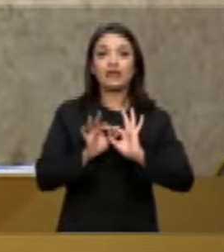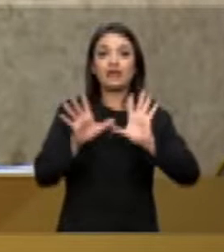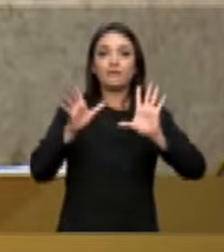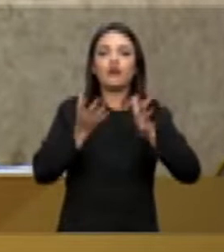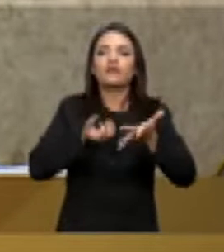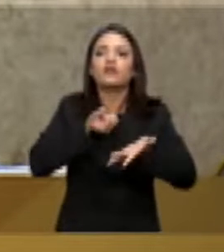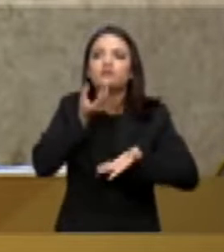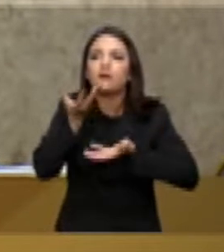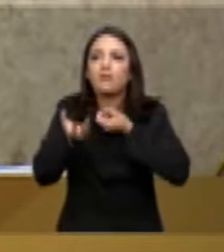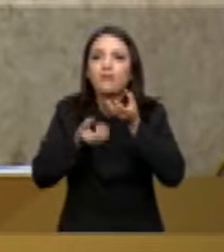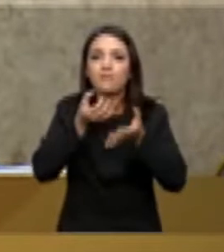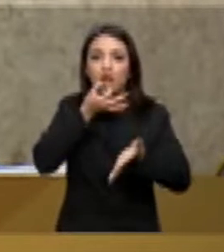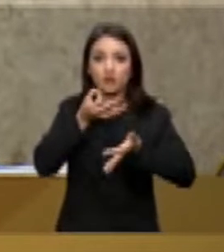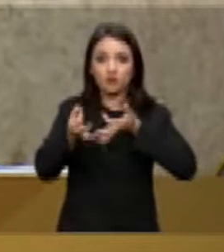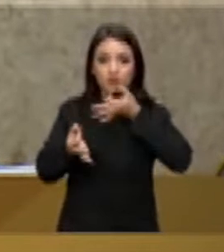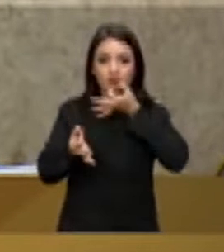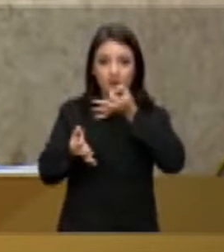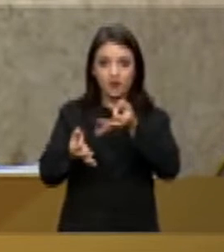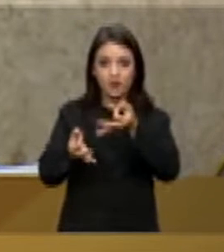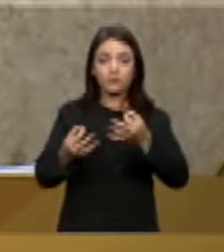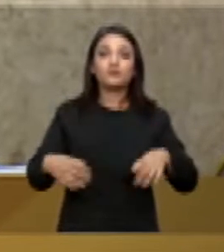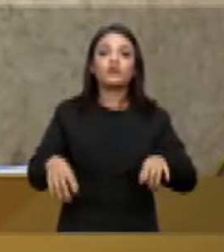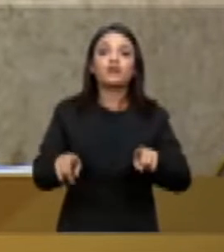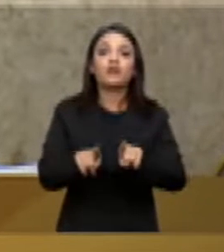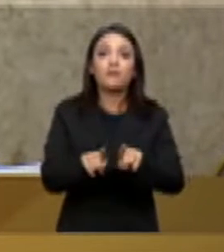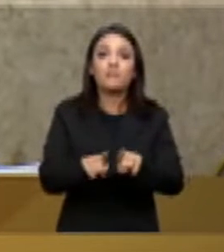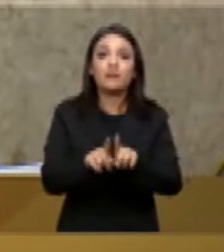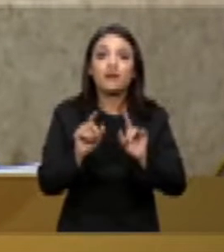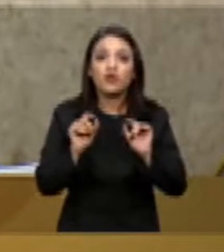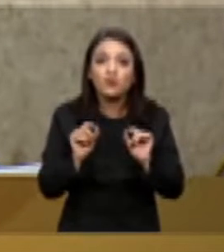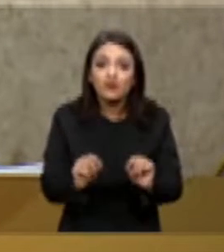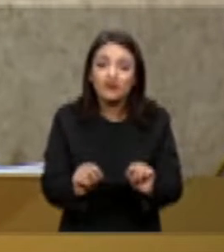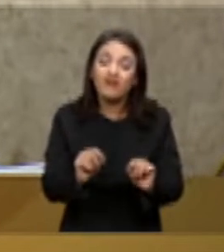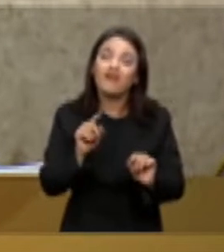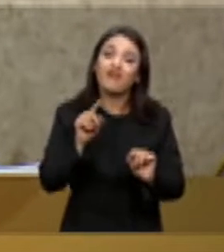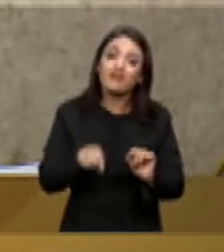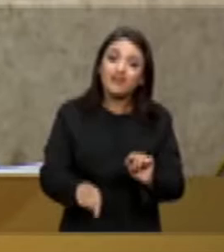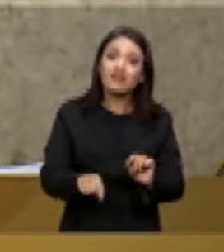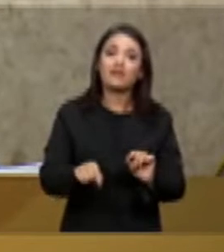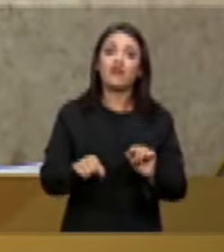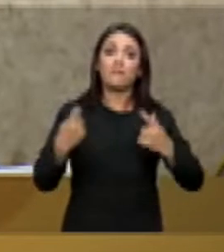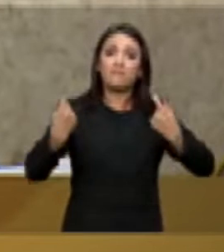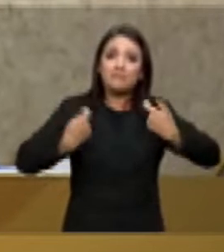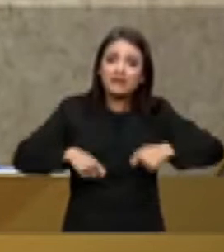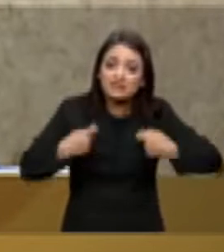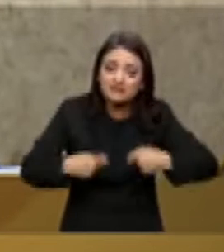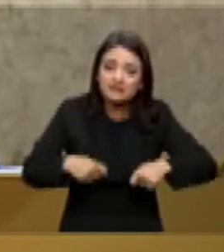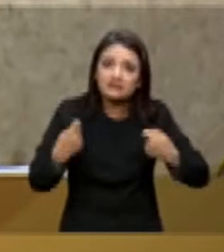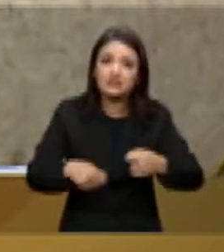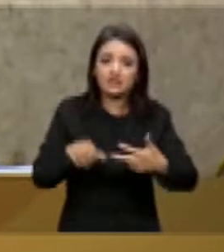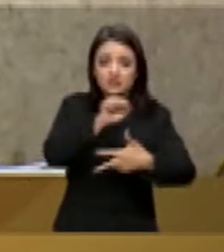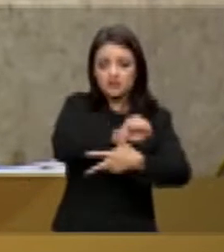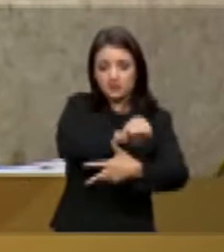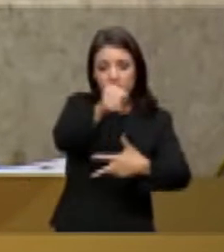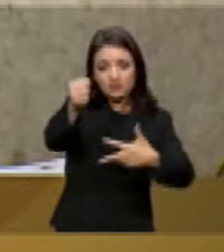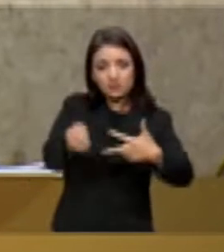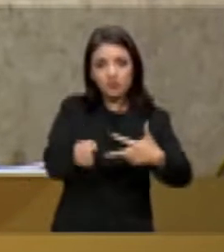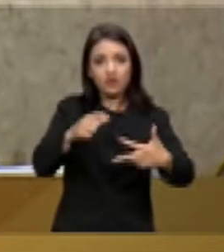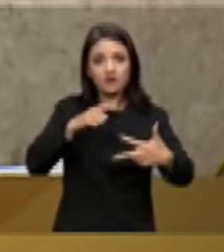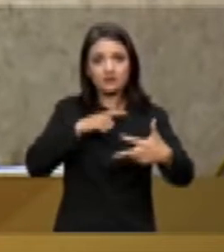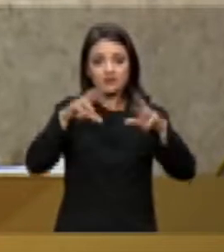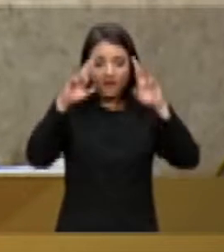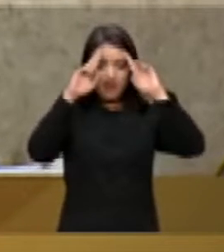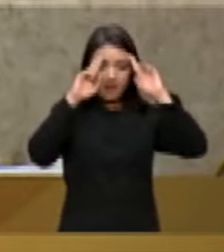bem como sobre o necessário e inegociável respeito entre os poderes para a